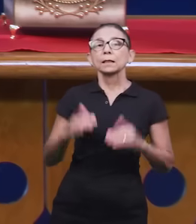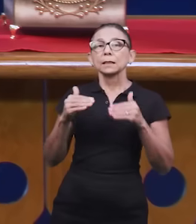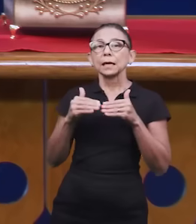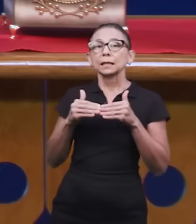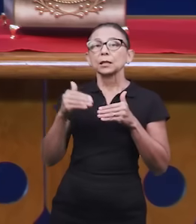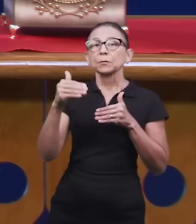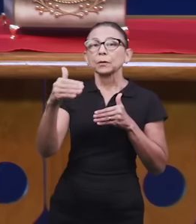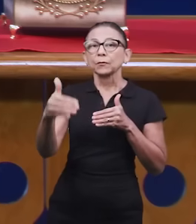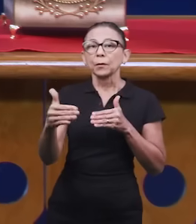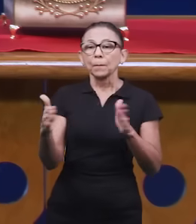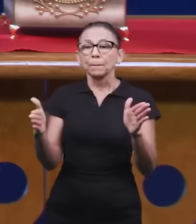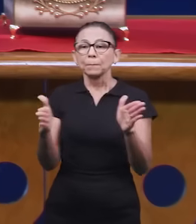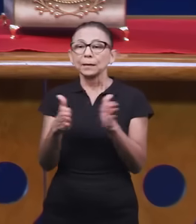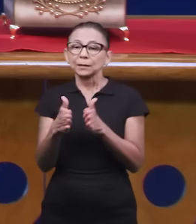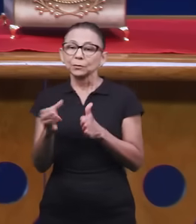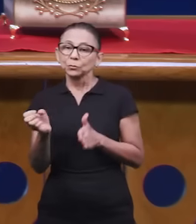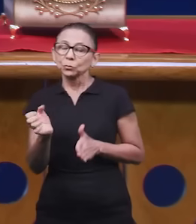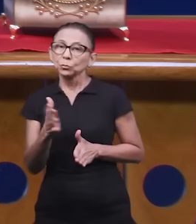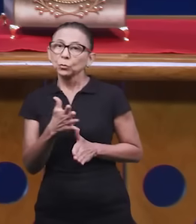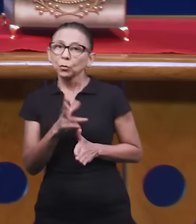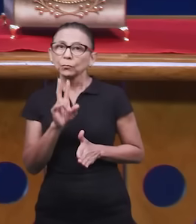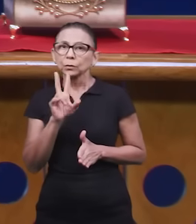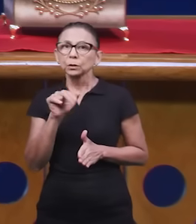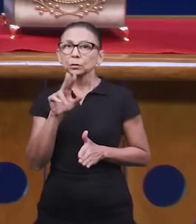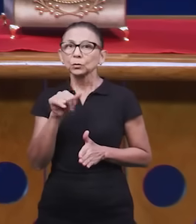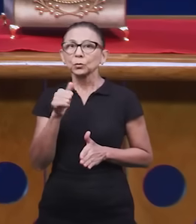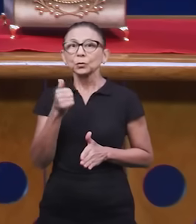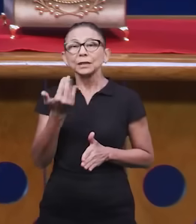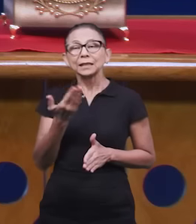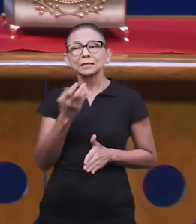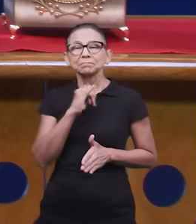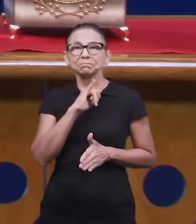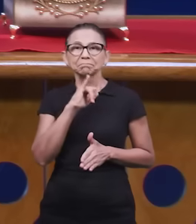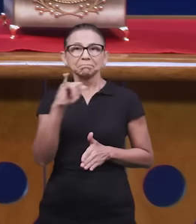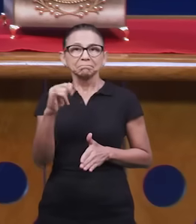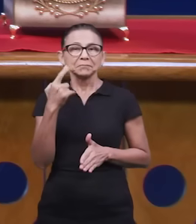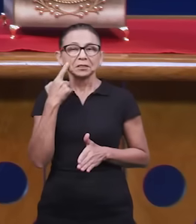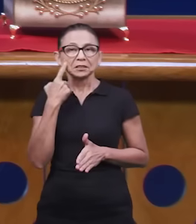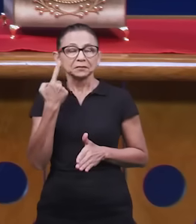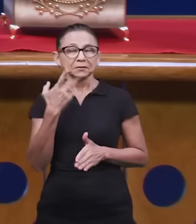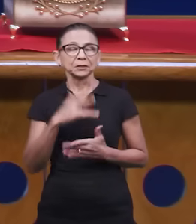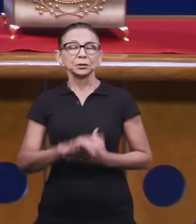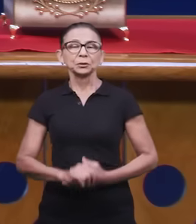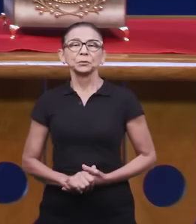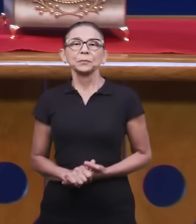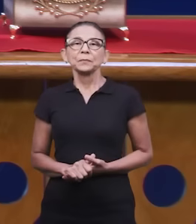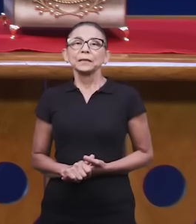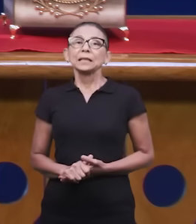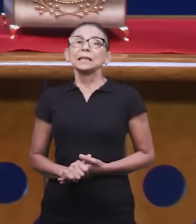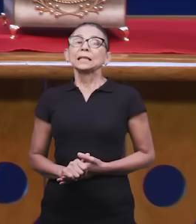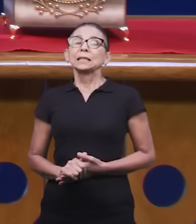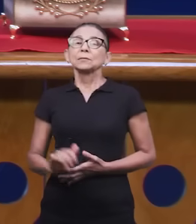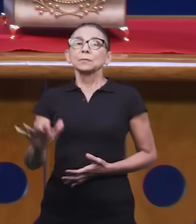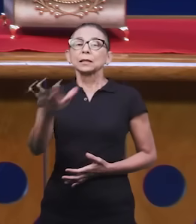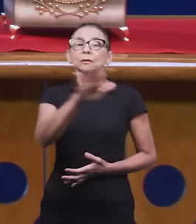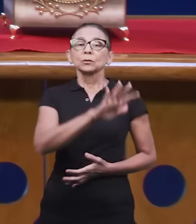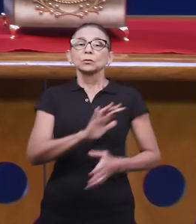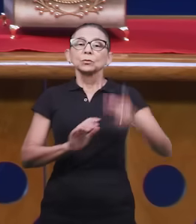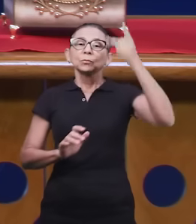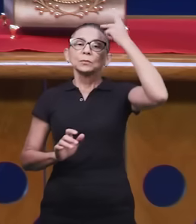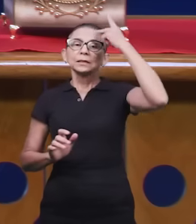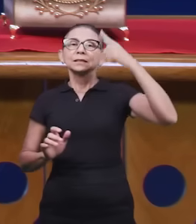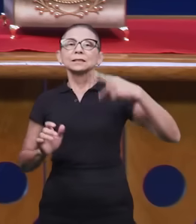um tempo novo, um tempo que nunca se falou dele, para a salvação do restante